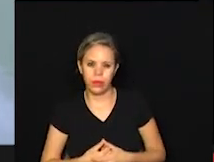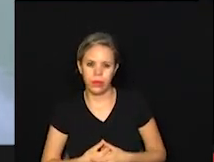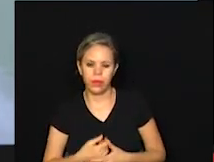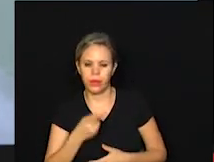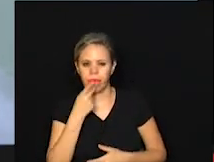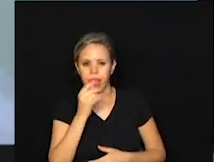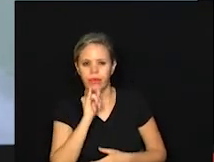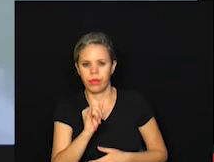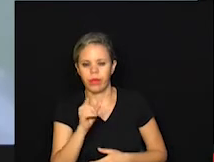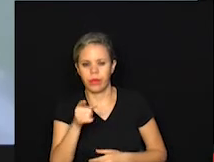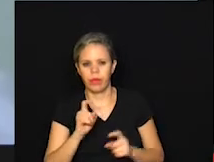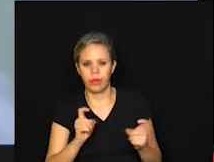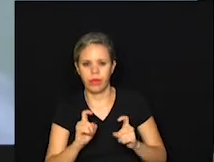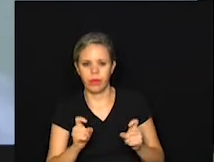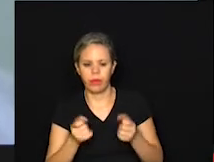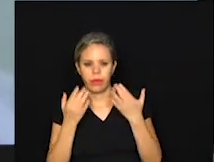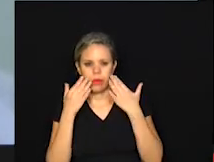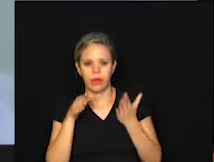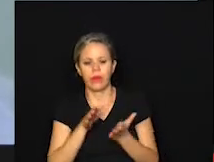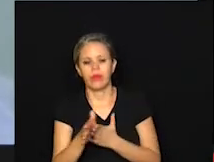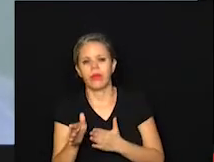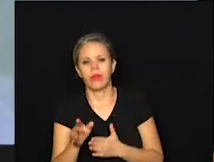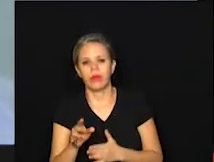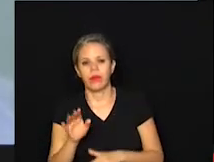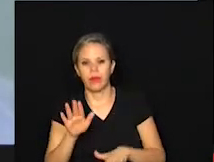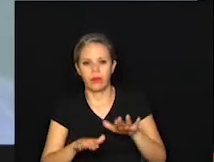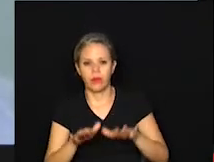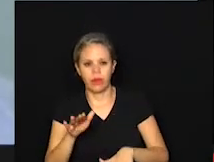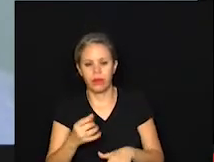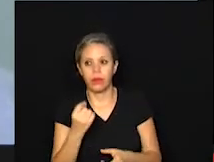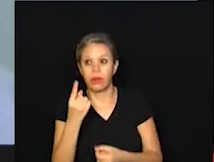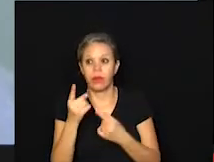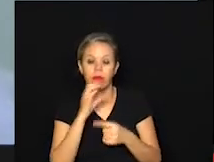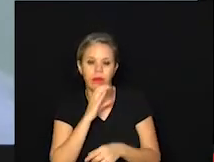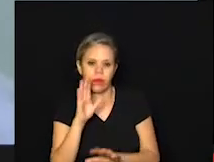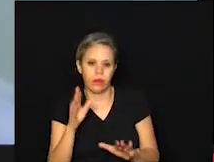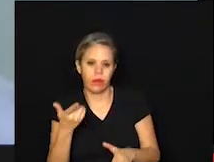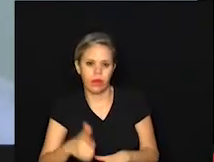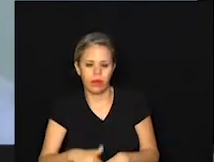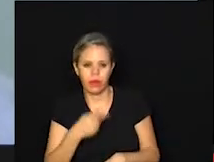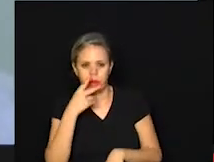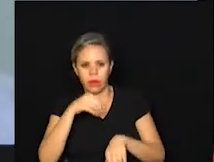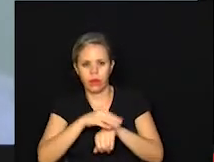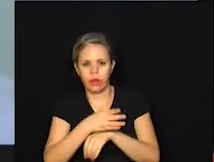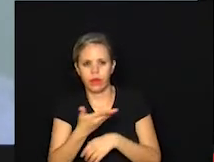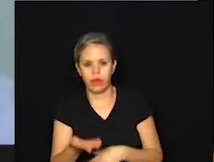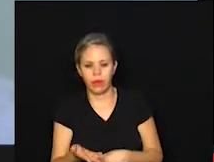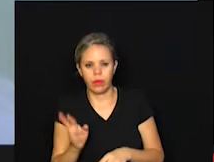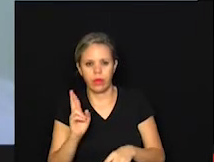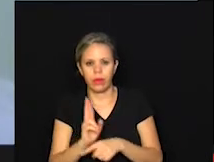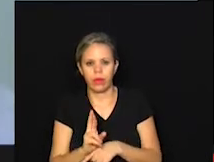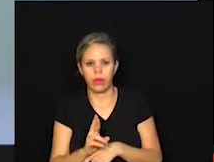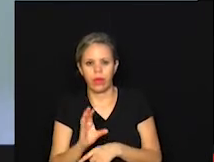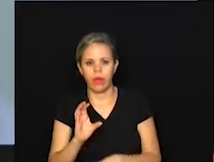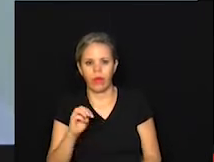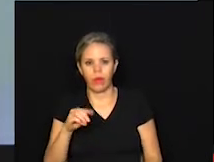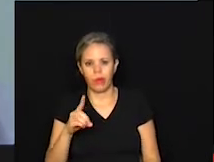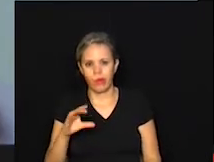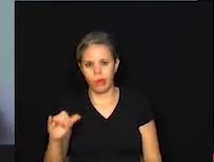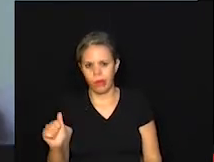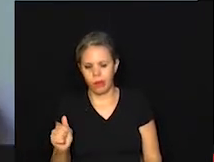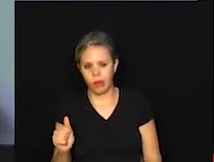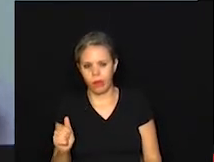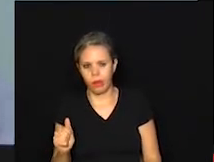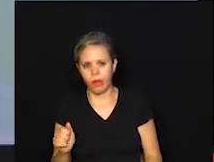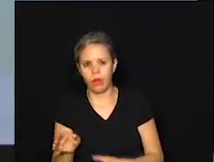as sessões serão públicas, exceto em casos excepcionais. Novamente, eu trago aqui referência ao CMDCA e outros conselhos que eu